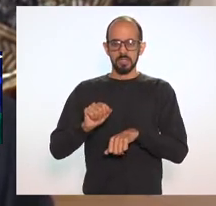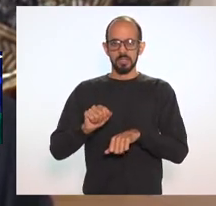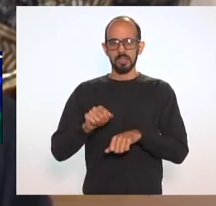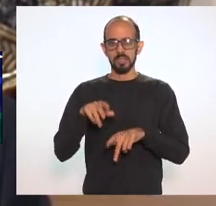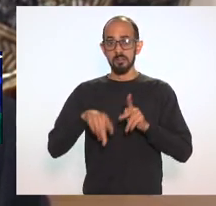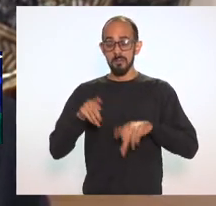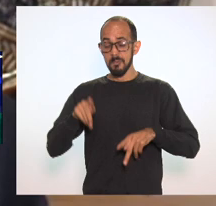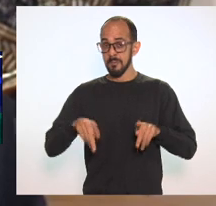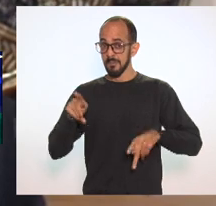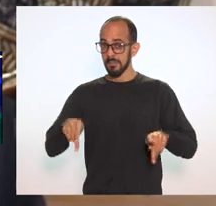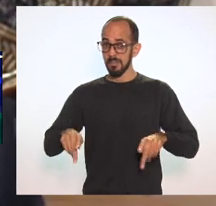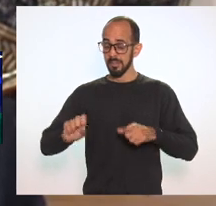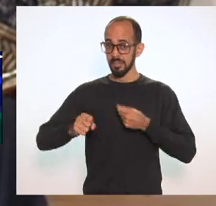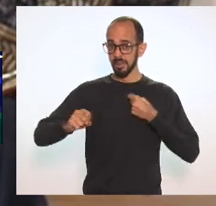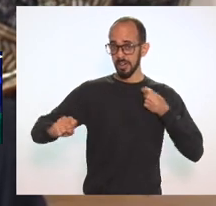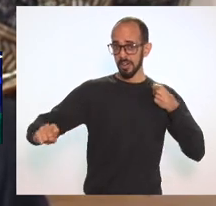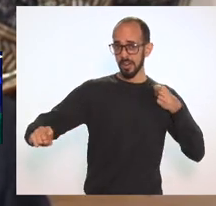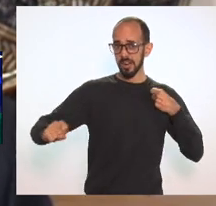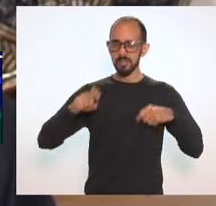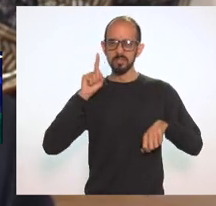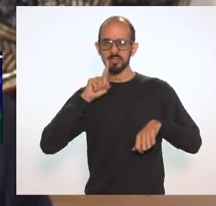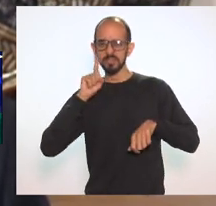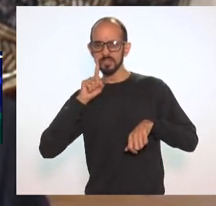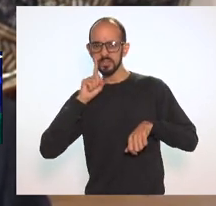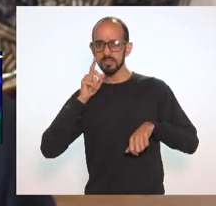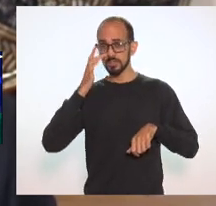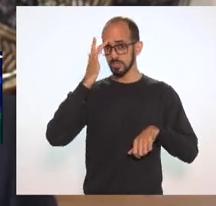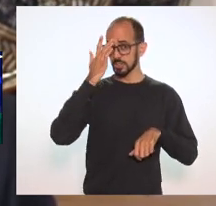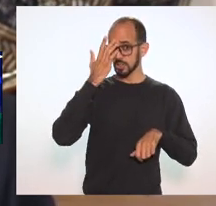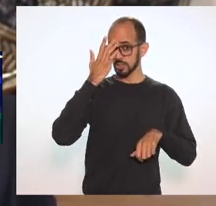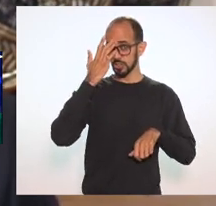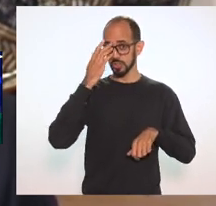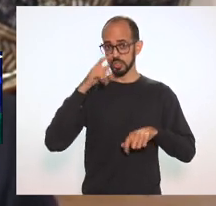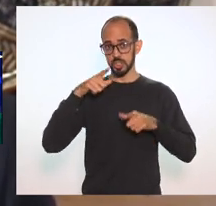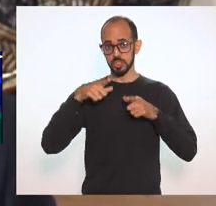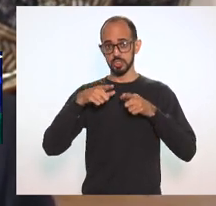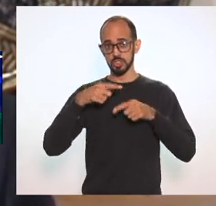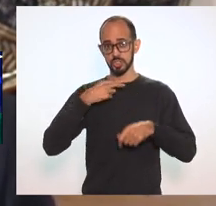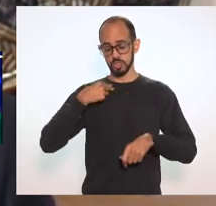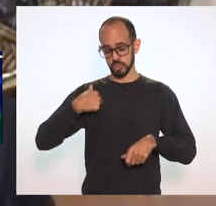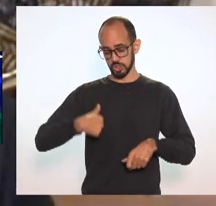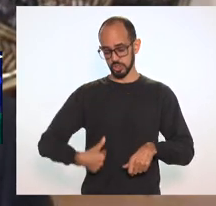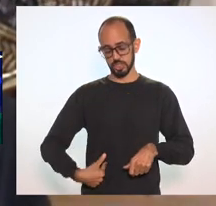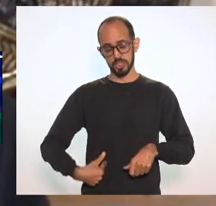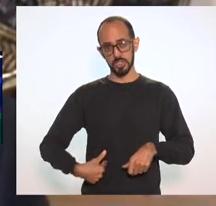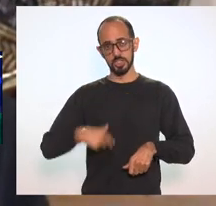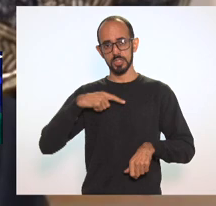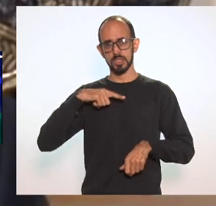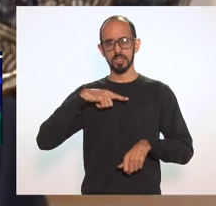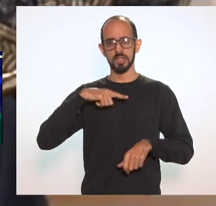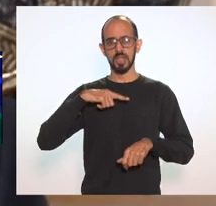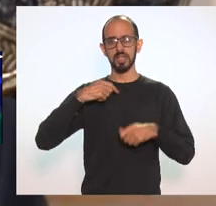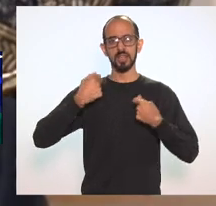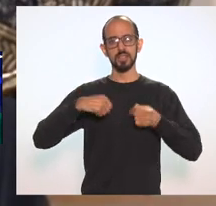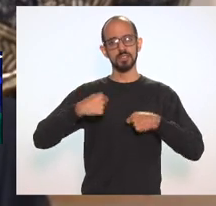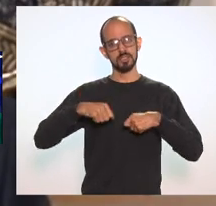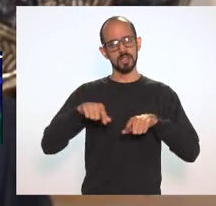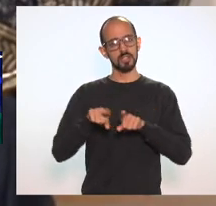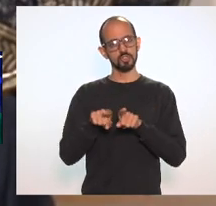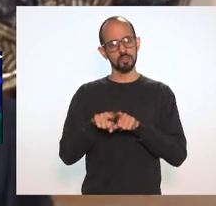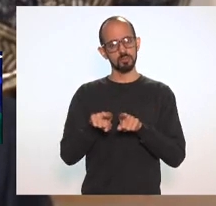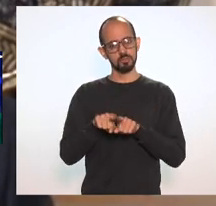população Estados Unidos índia China e também tem grande diamantes e por sua vez